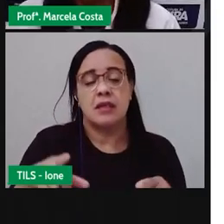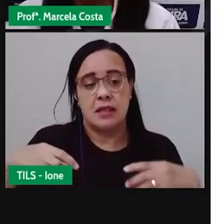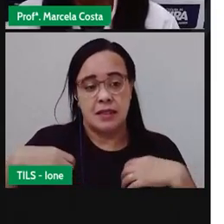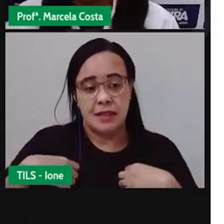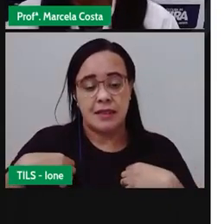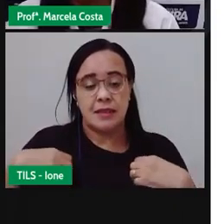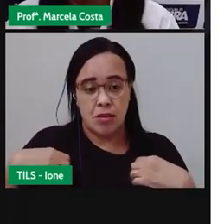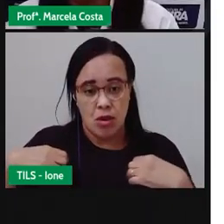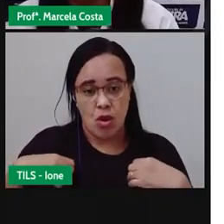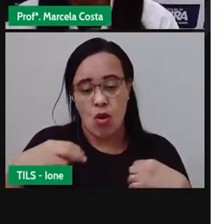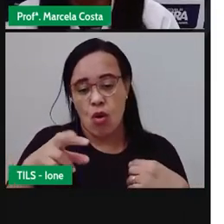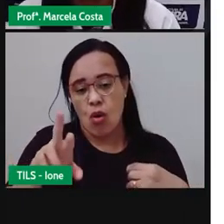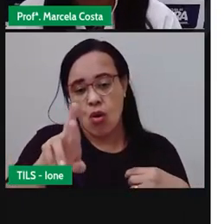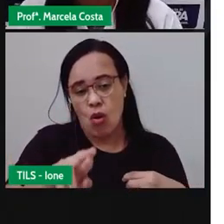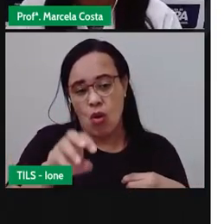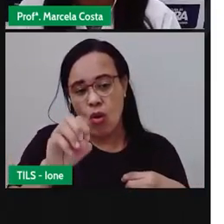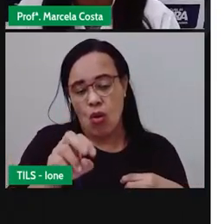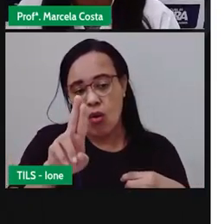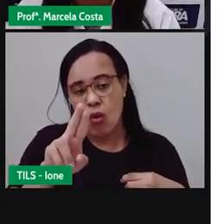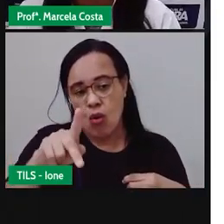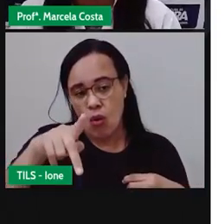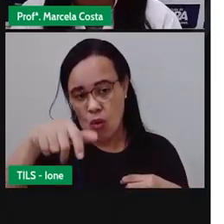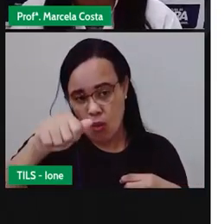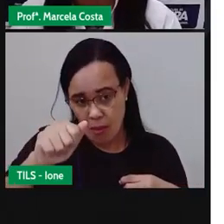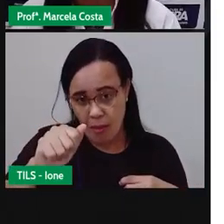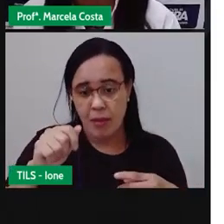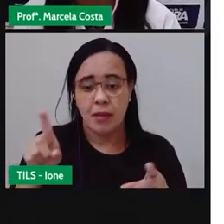Rei, ruma.